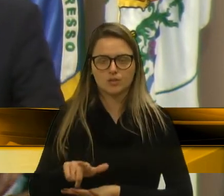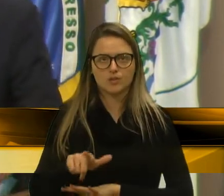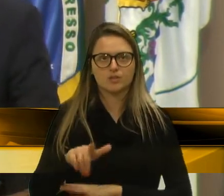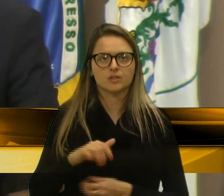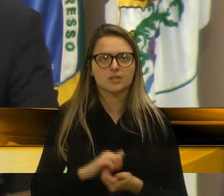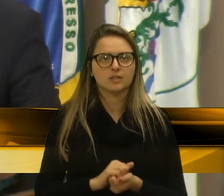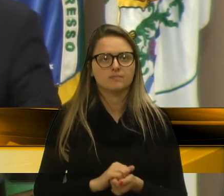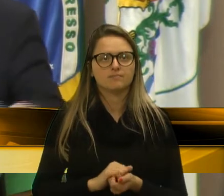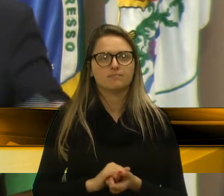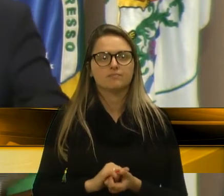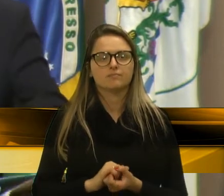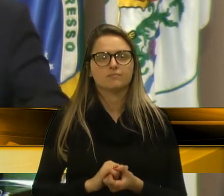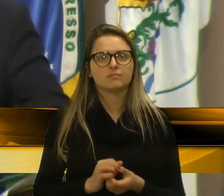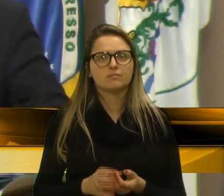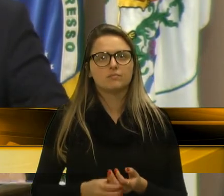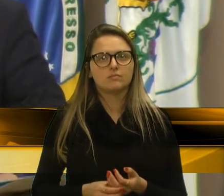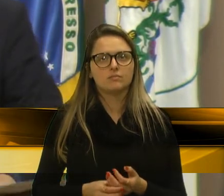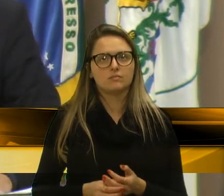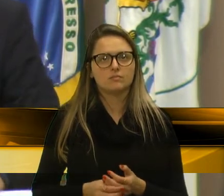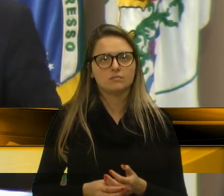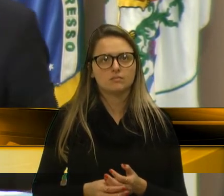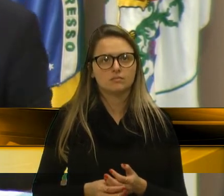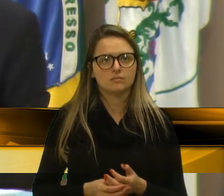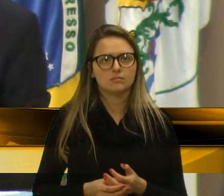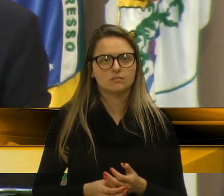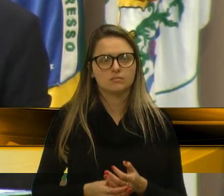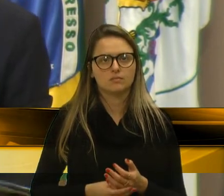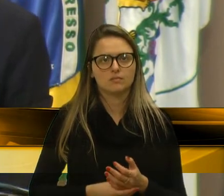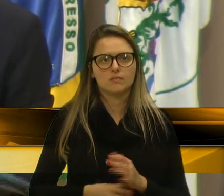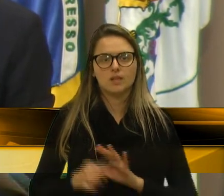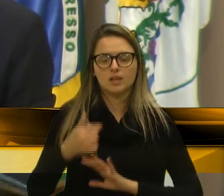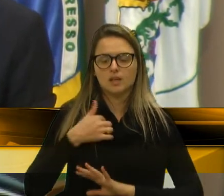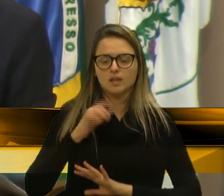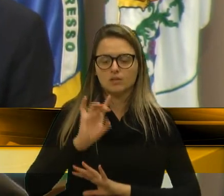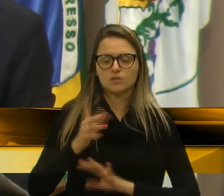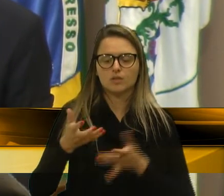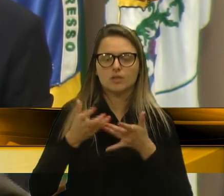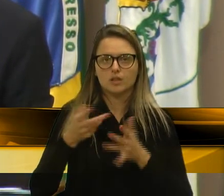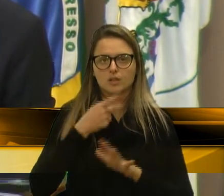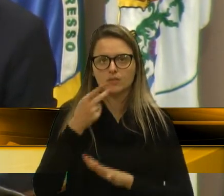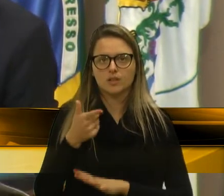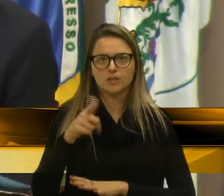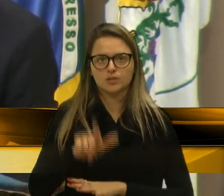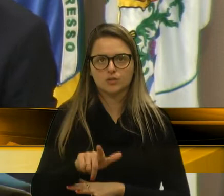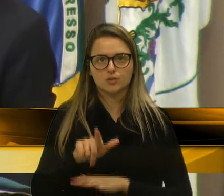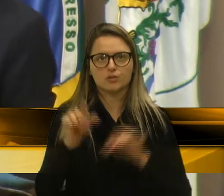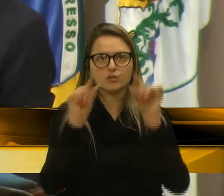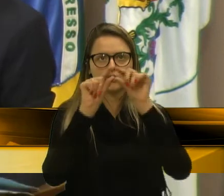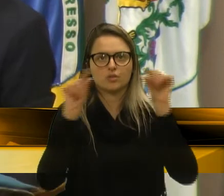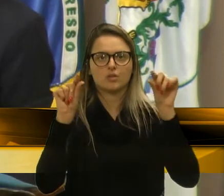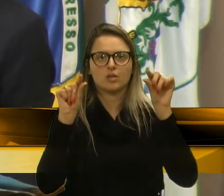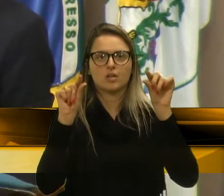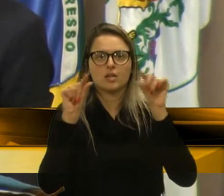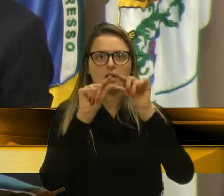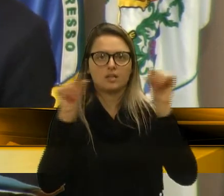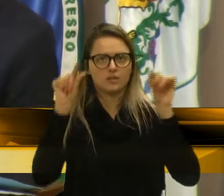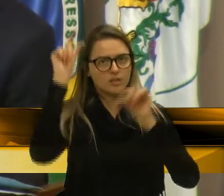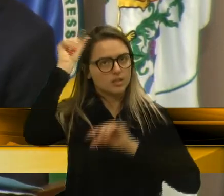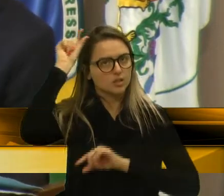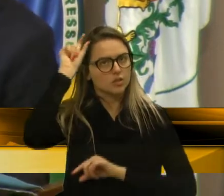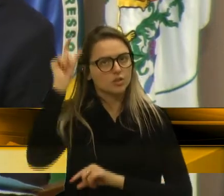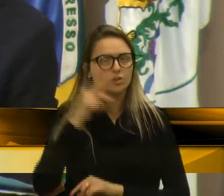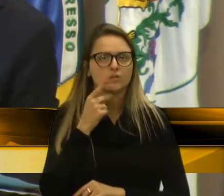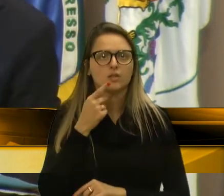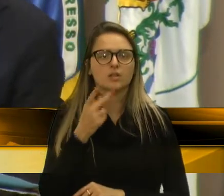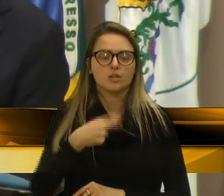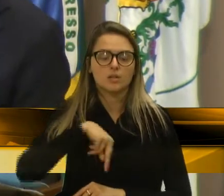vereador. Eu já vou lhe permitir, sim, vereador Adiló. Mas eu só quero grifar algumas frases do vereador Chico Guerra para que